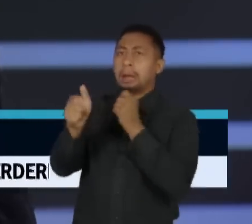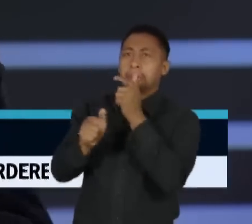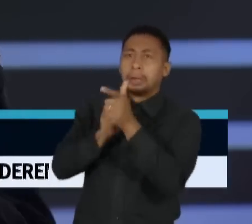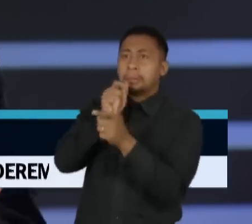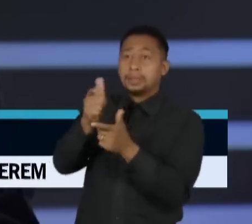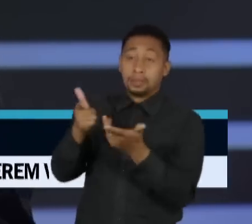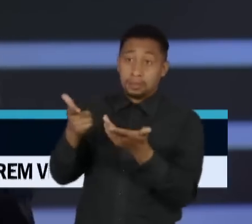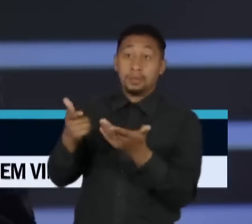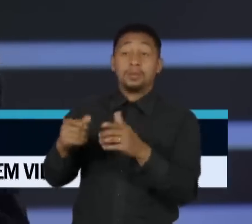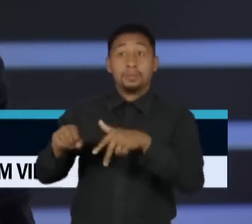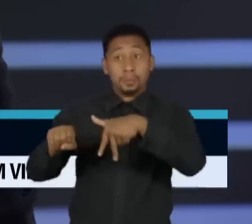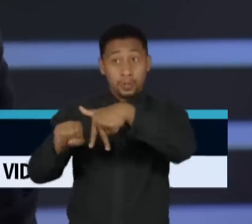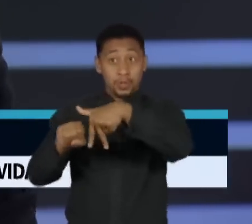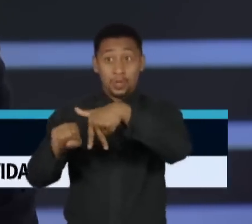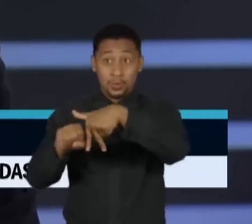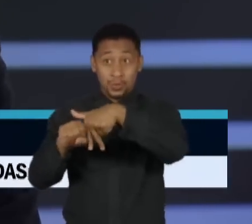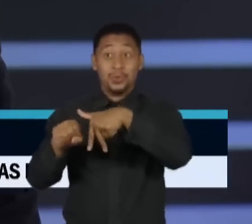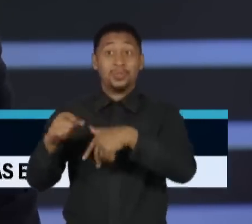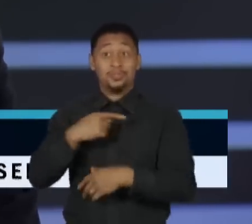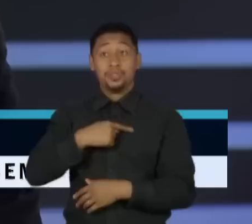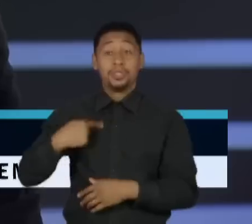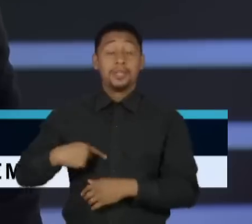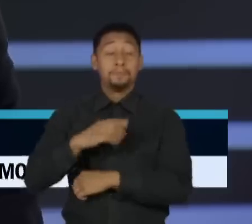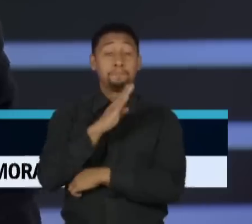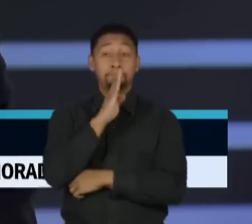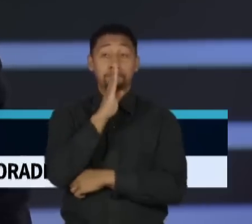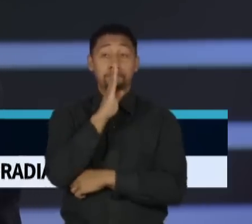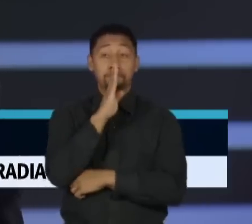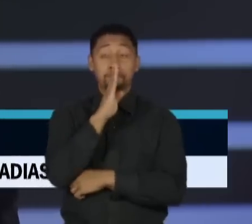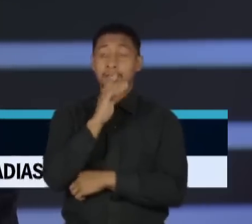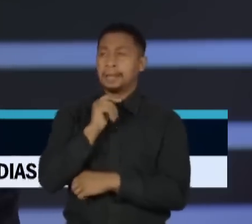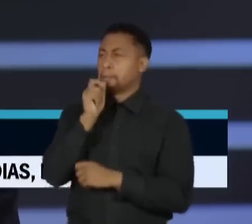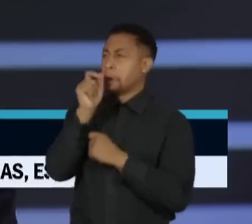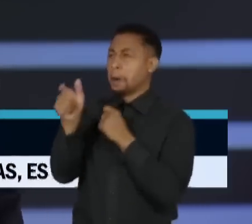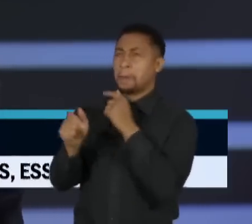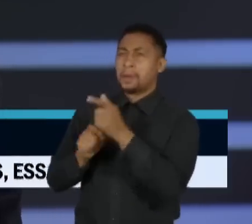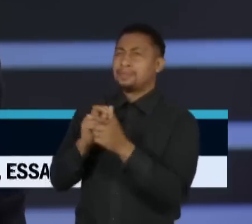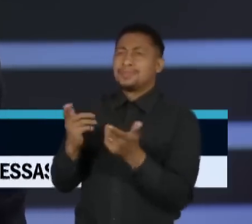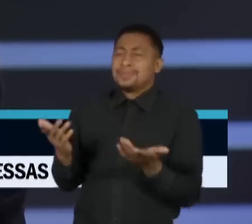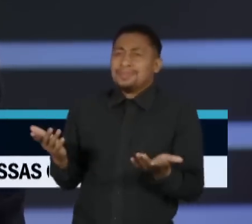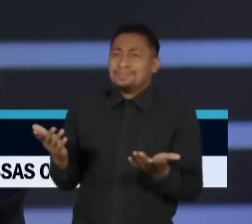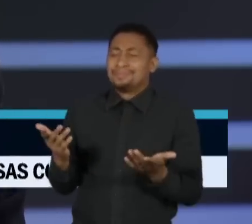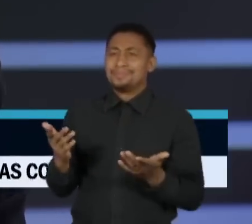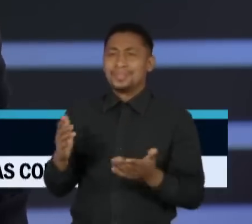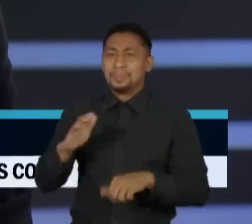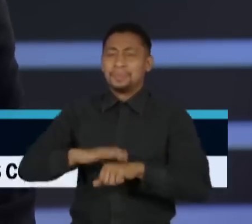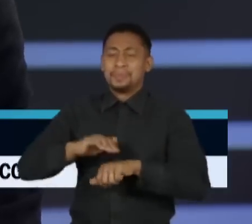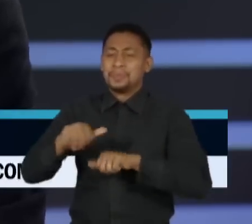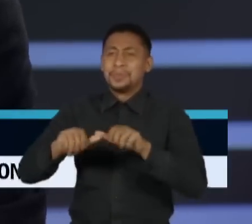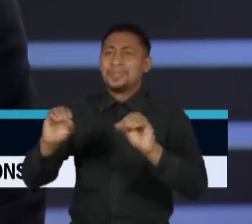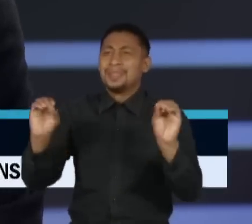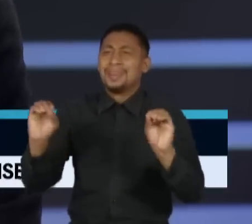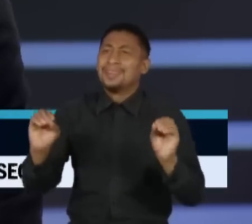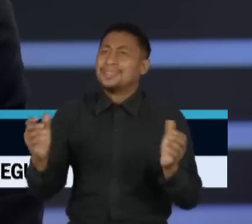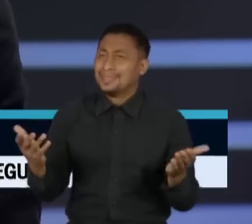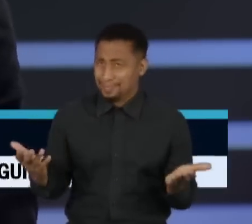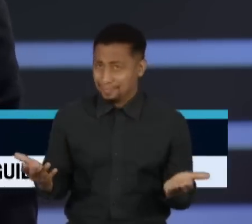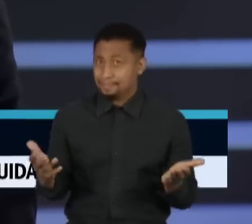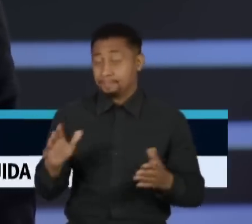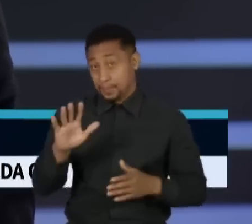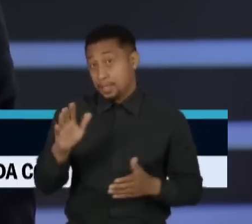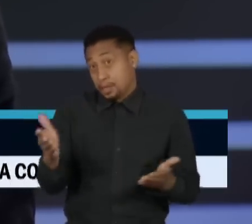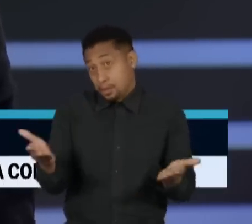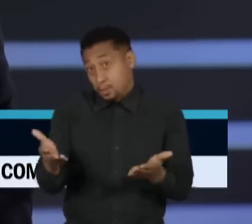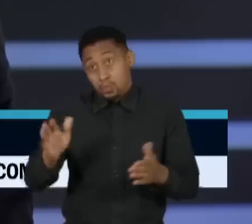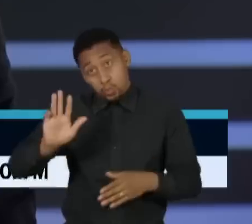chinês, que sempre é calado, trocou xingamento também com o governo, mas não produziu nada porque não pode, estruturalmente é difícil. E eu acho que agora também no